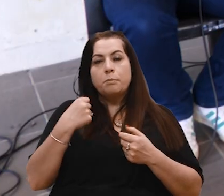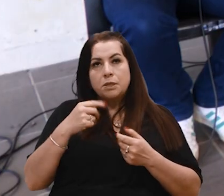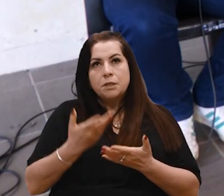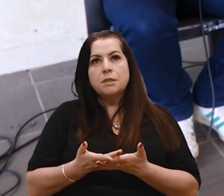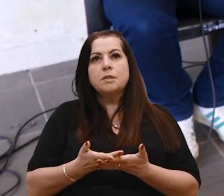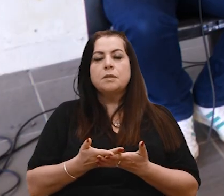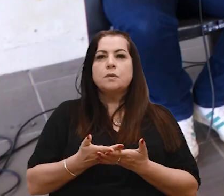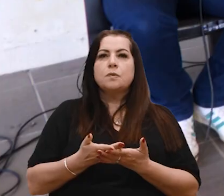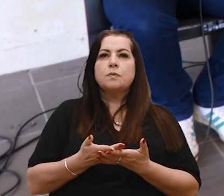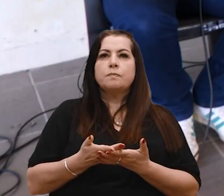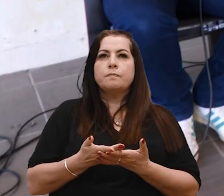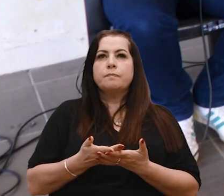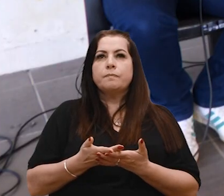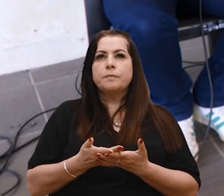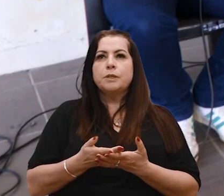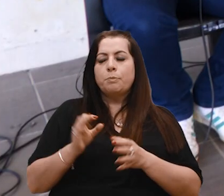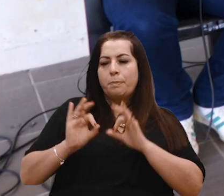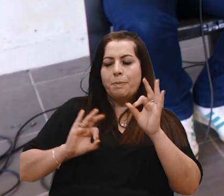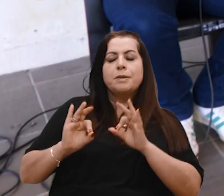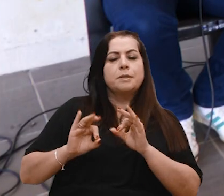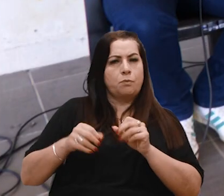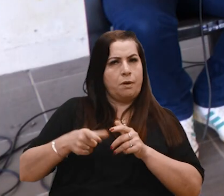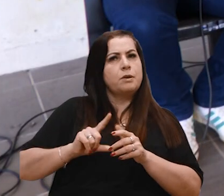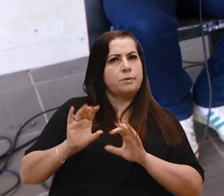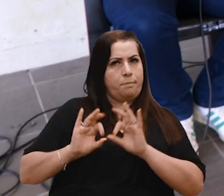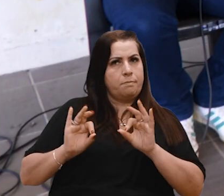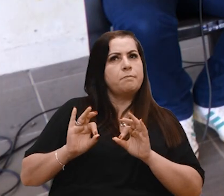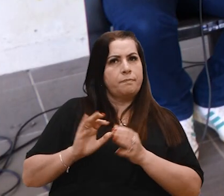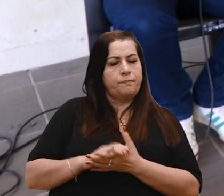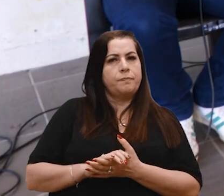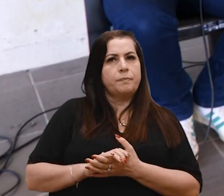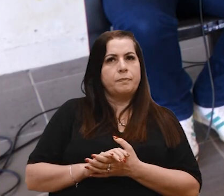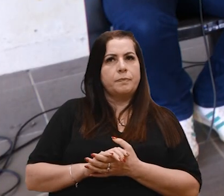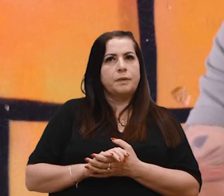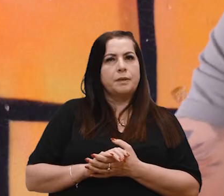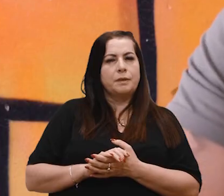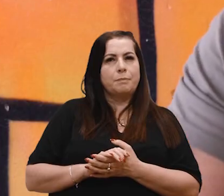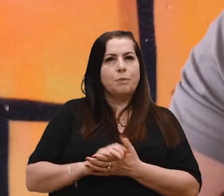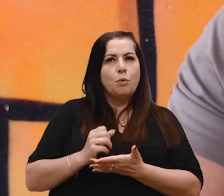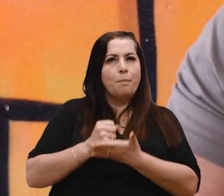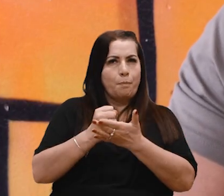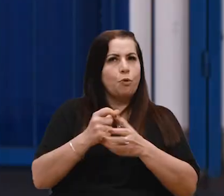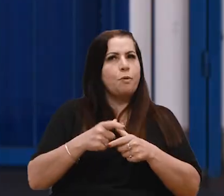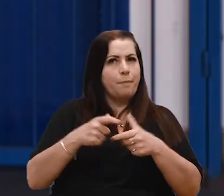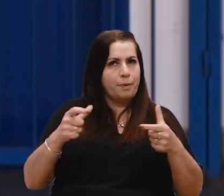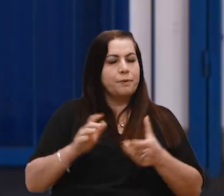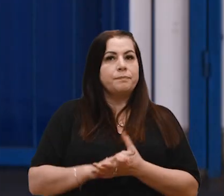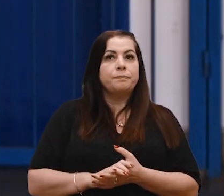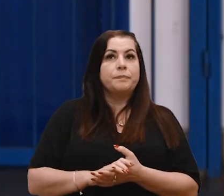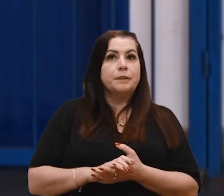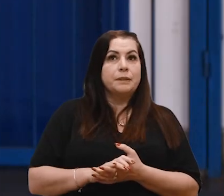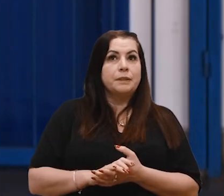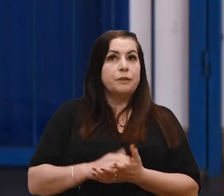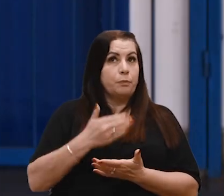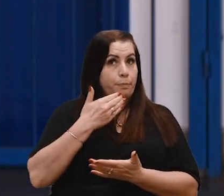sabe? Então precisaria sim de uma preparação maior, né? Uma instrumentalização maior. Esse